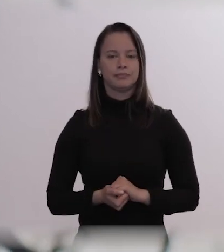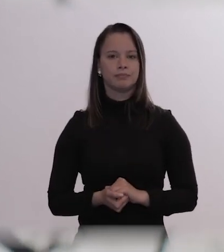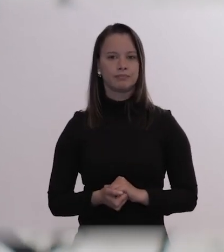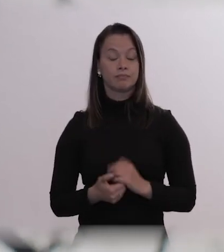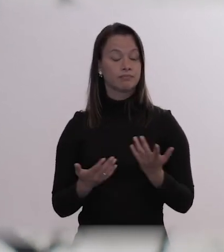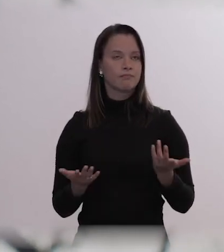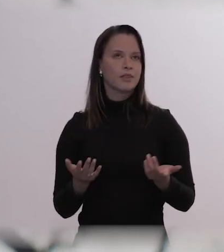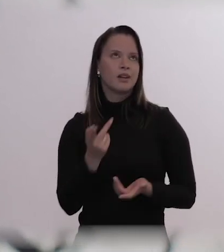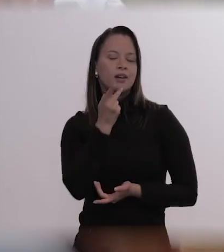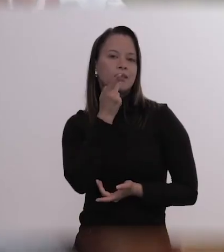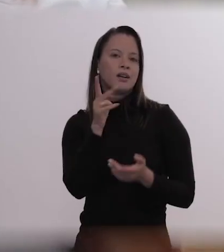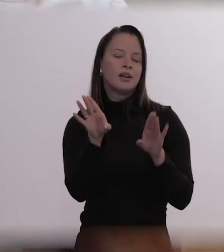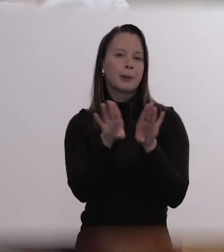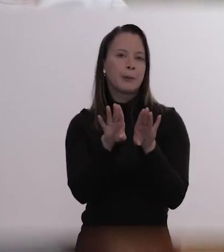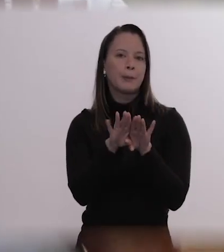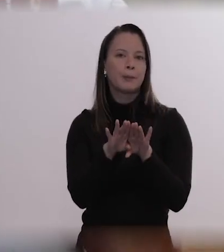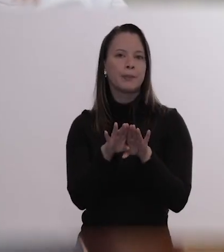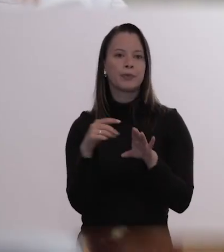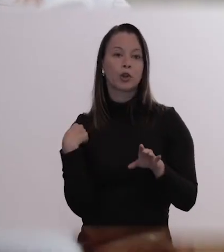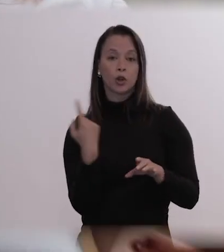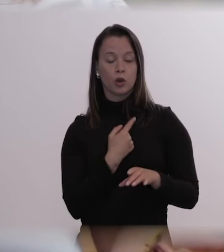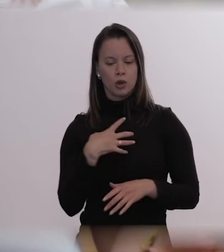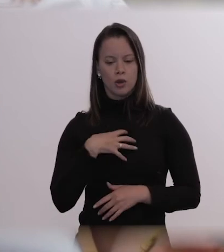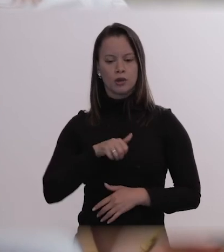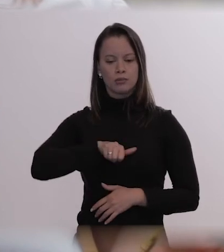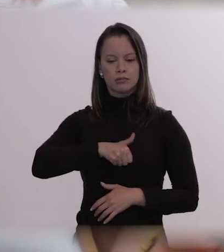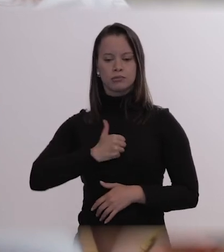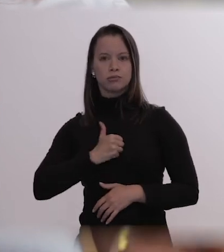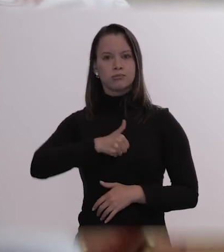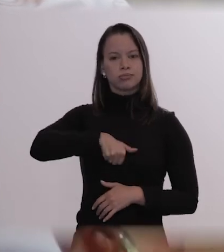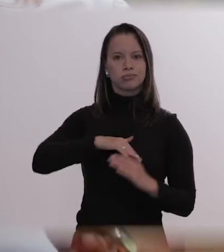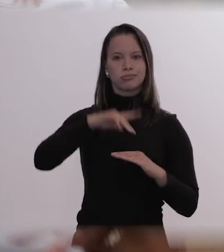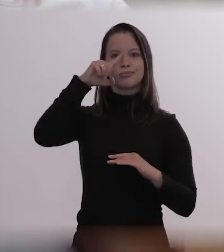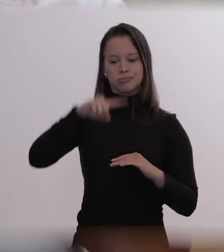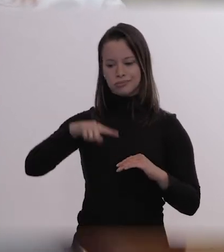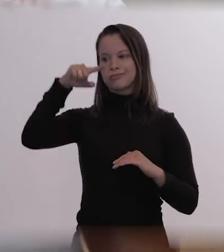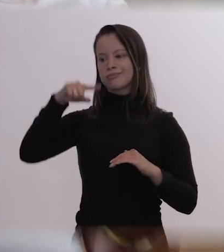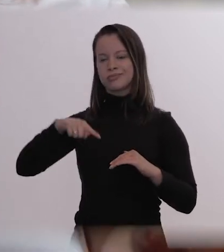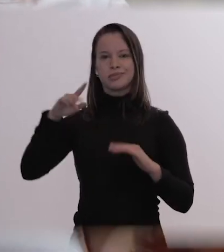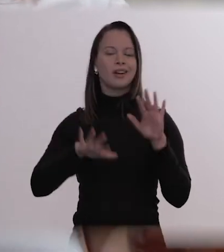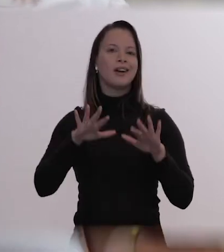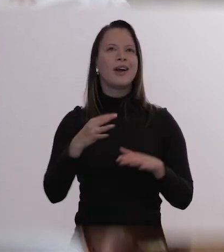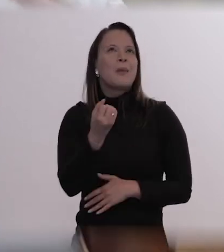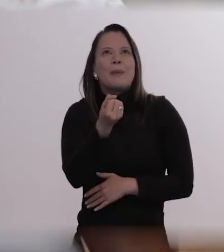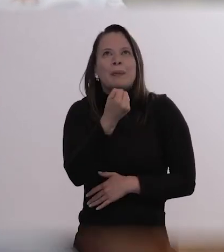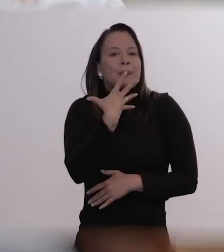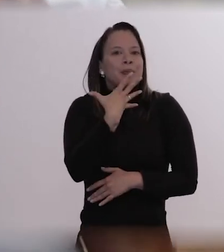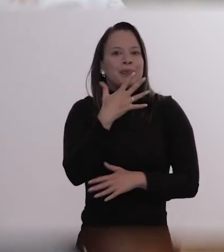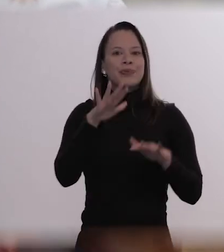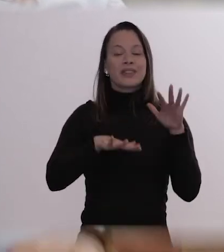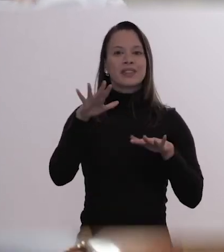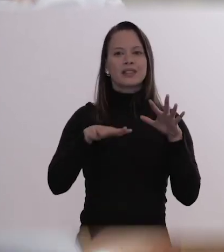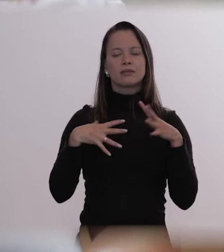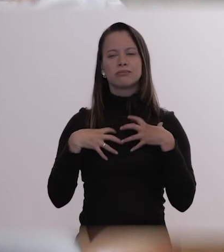Não vou falar também que a gente não tem os altos e baixos, porque tem. Tem momentos que a gente está super bem, tem momentos